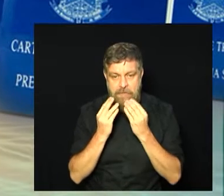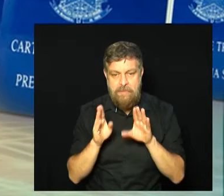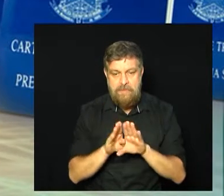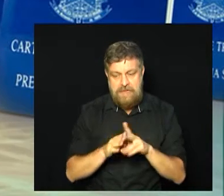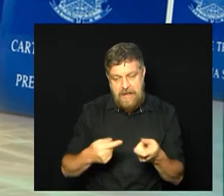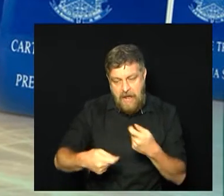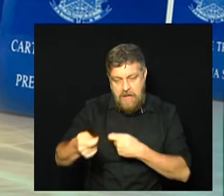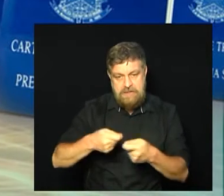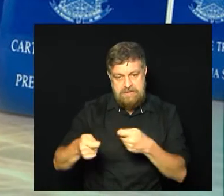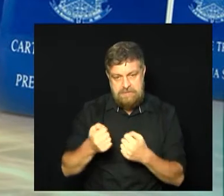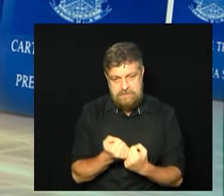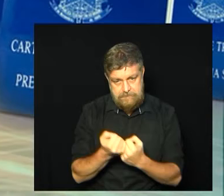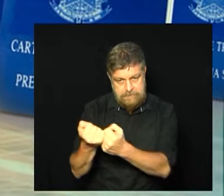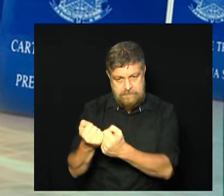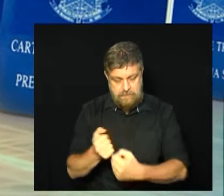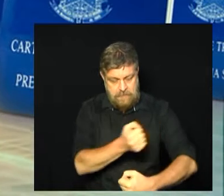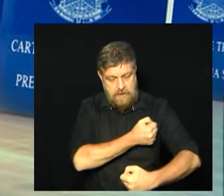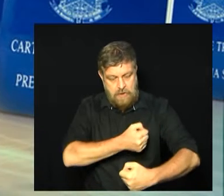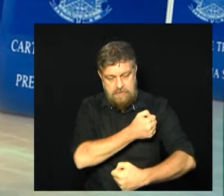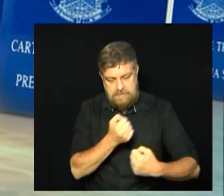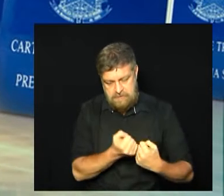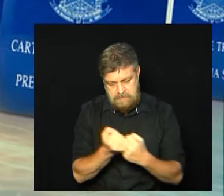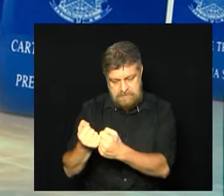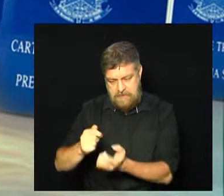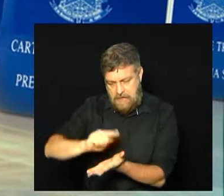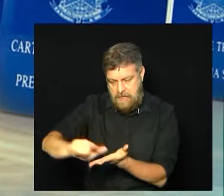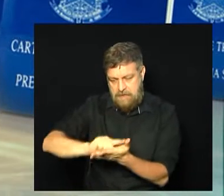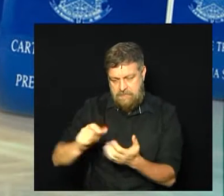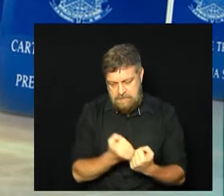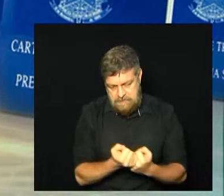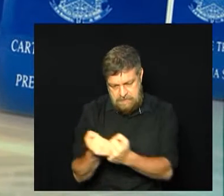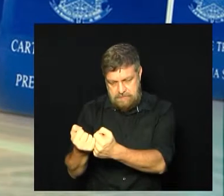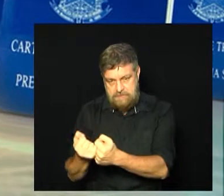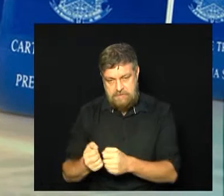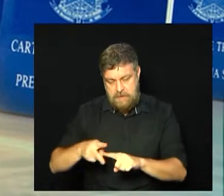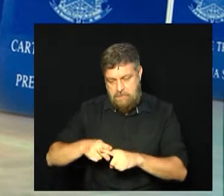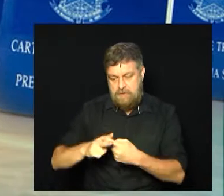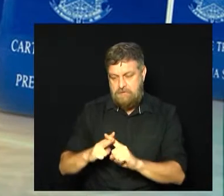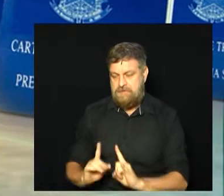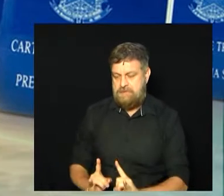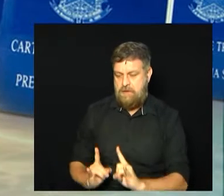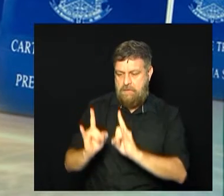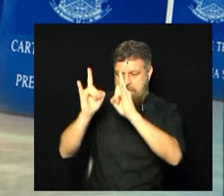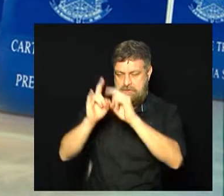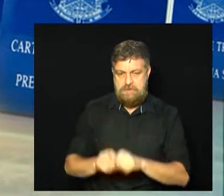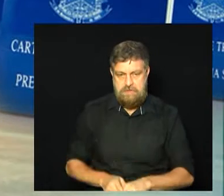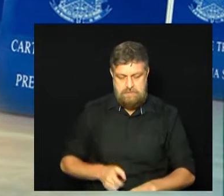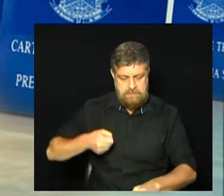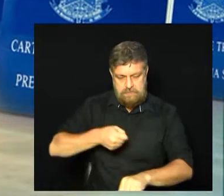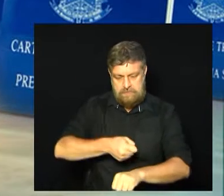administrativo, auxiliar de cozinha, auxiliar de limpeza, auxiliar de manutenção predial,